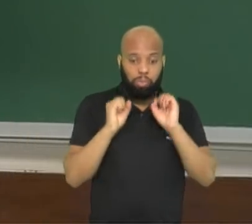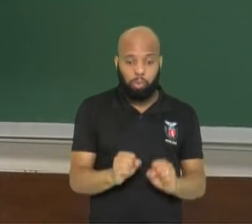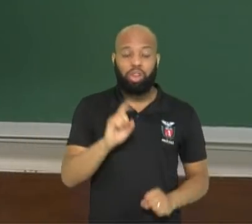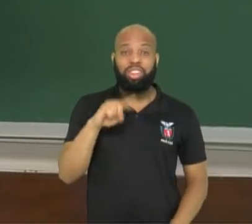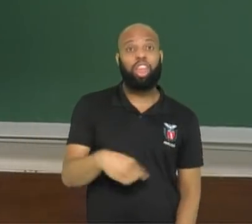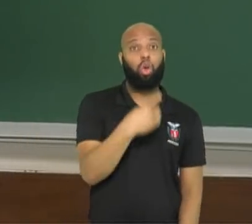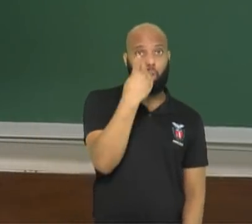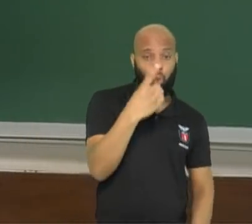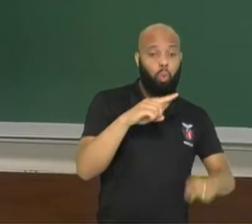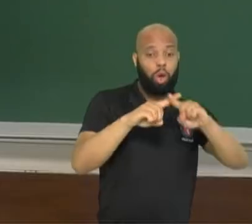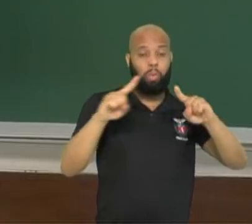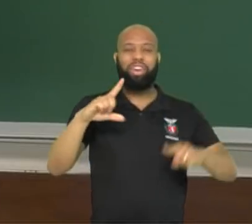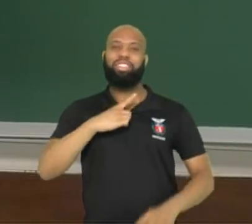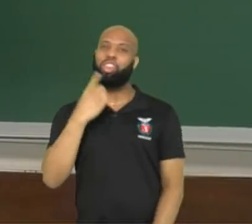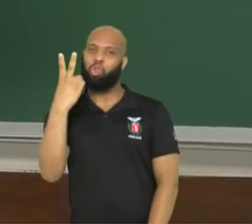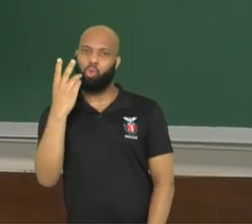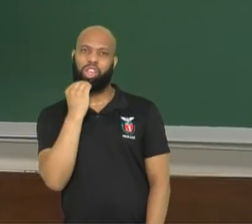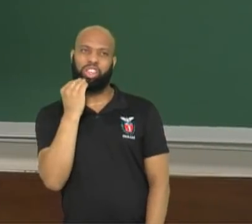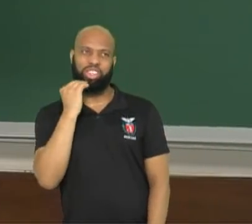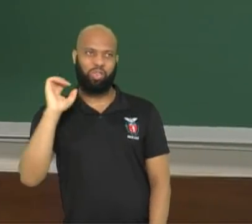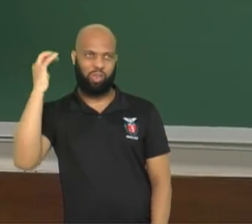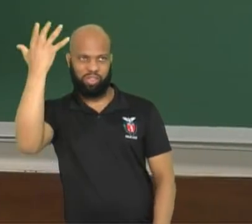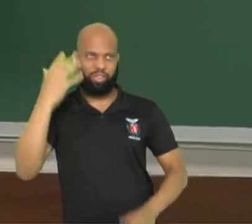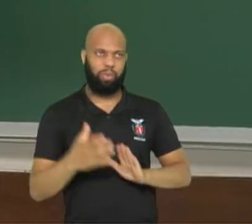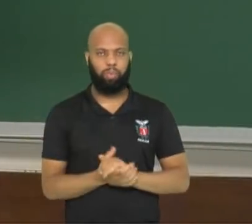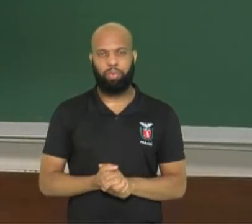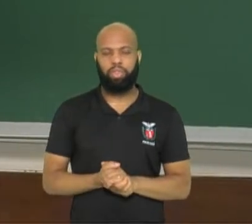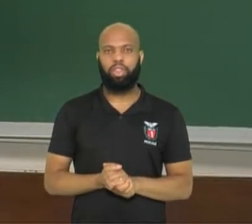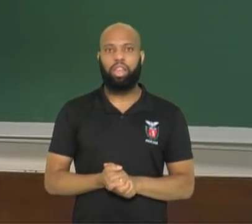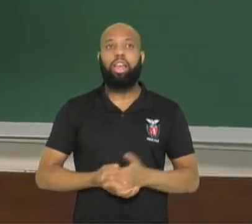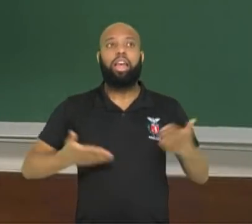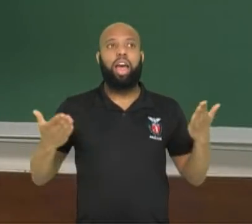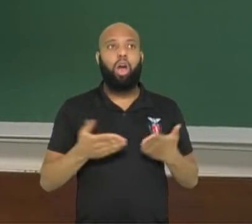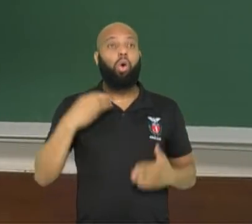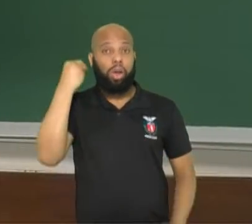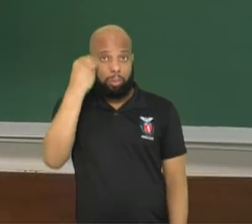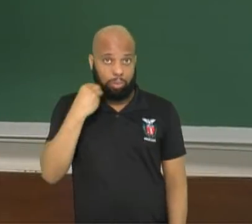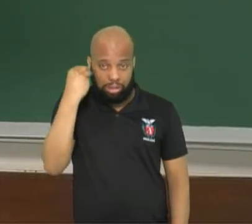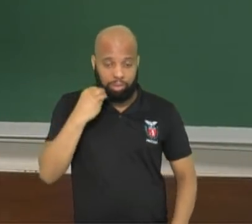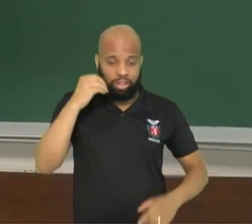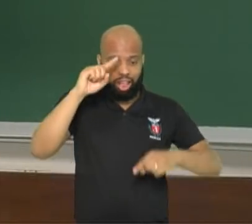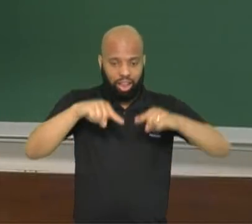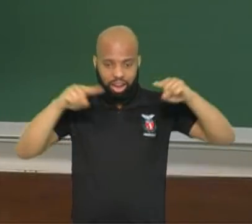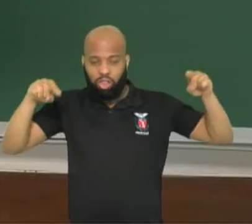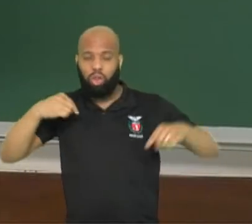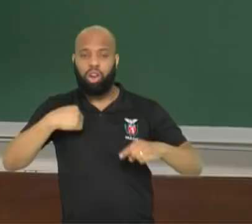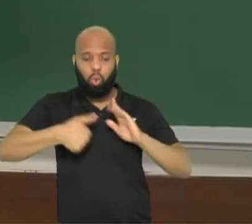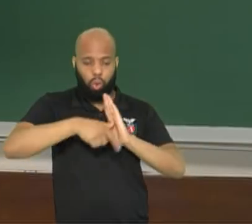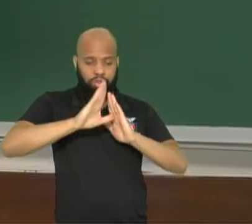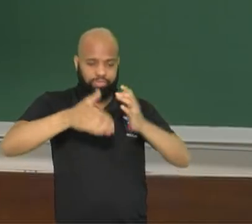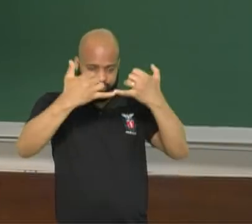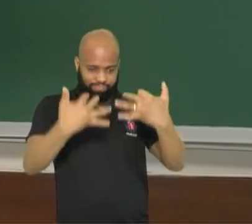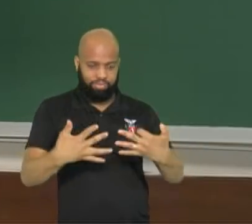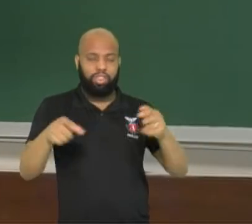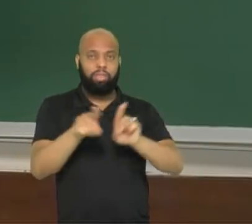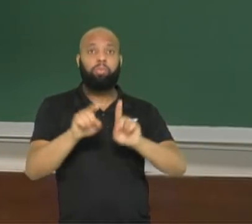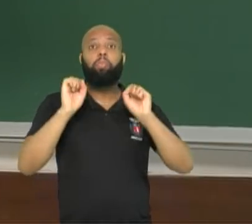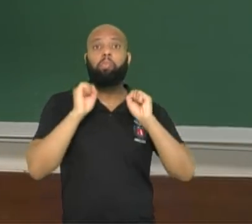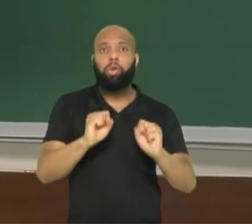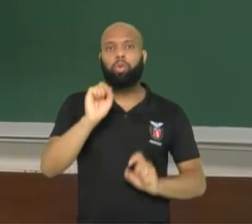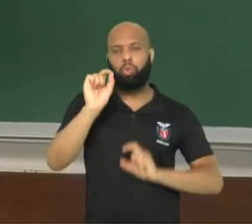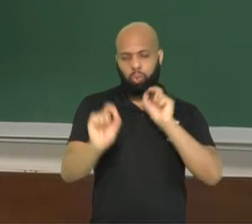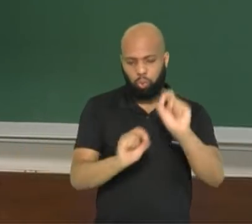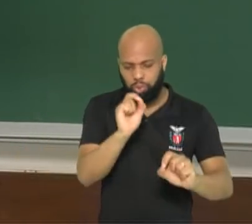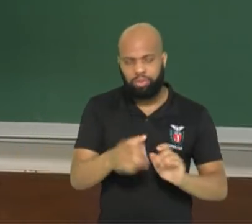2 possibilidades, ok? Bom, e os experimentos aleatórios, como eu falei para vocês, pode